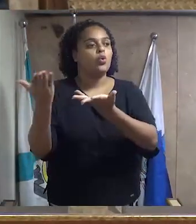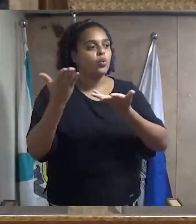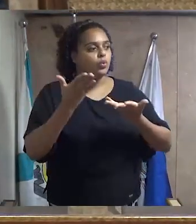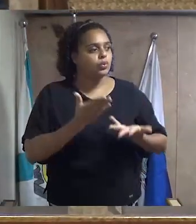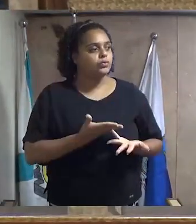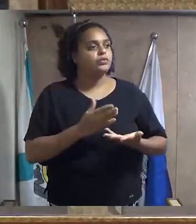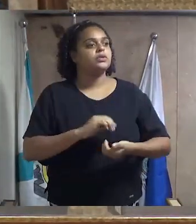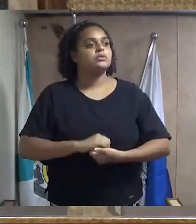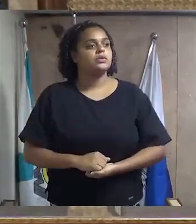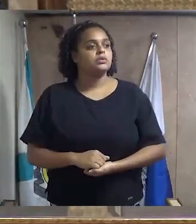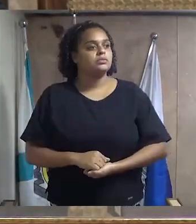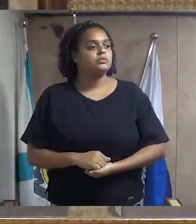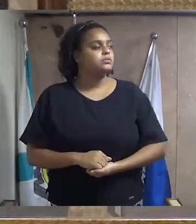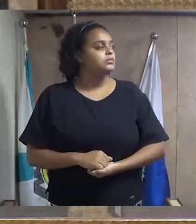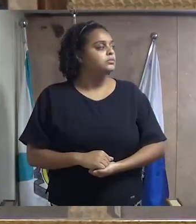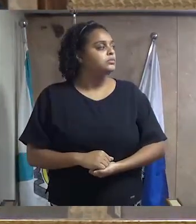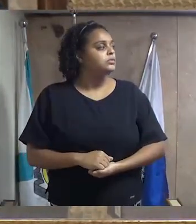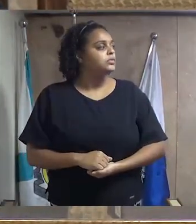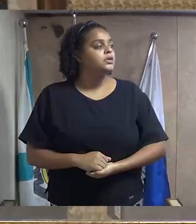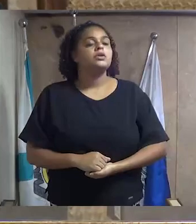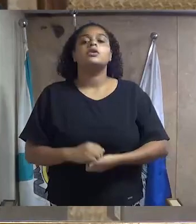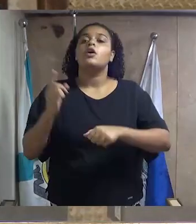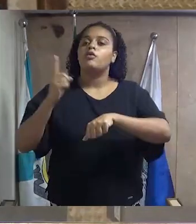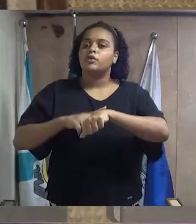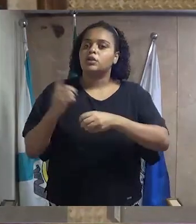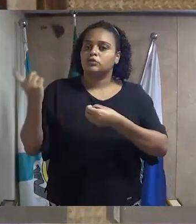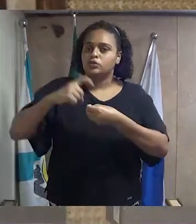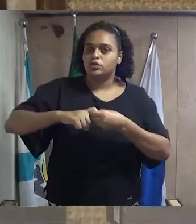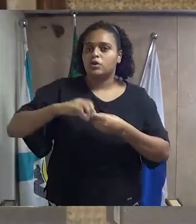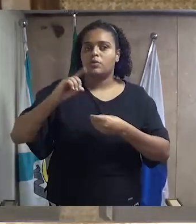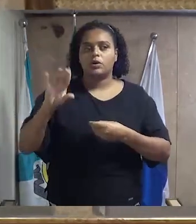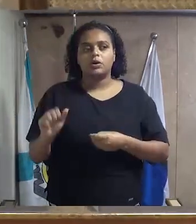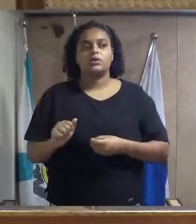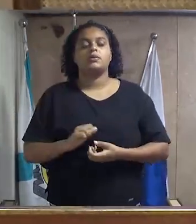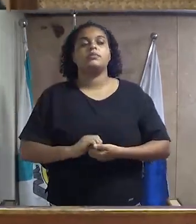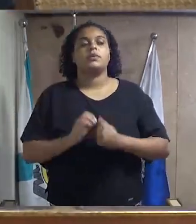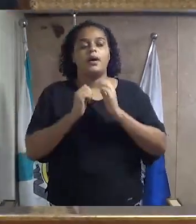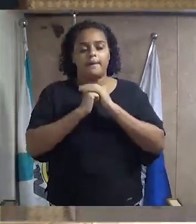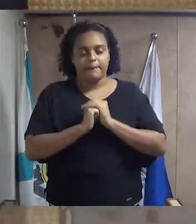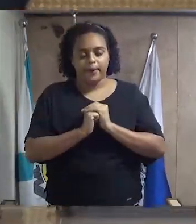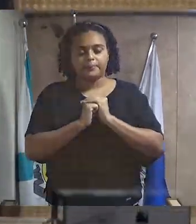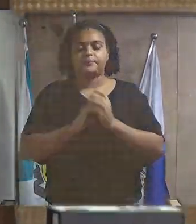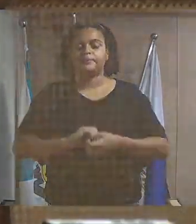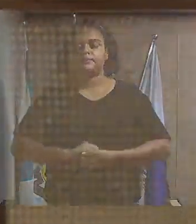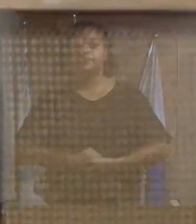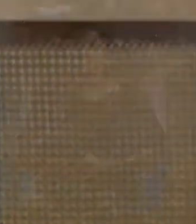para o horário de metal, no dia e horário de metal. Mentira. Amém.